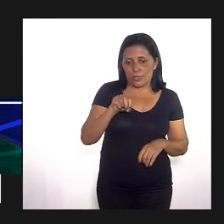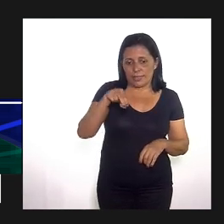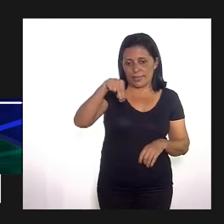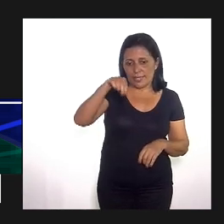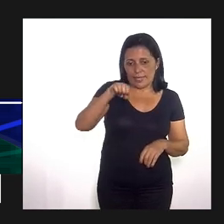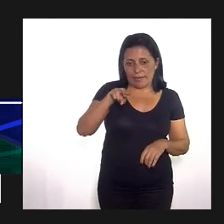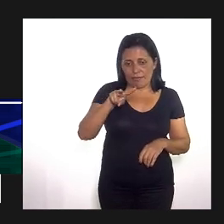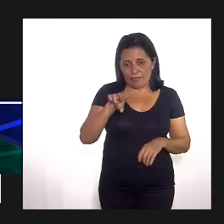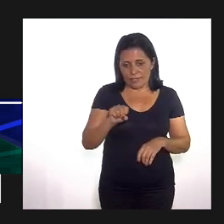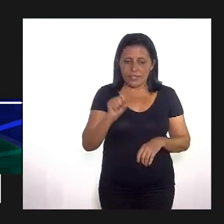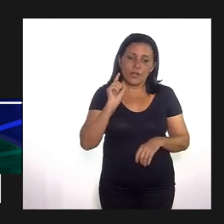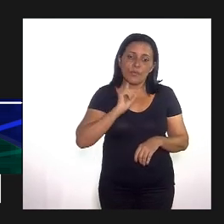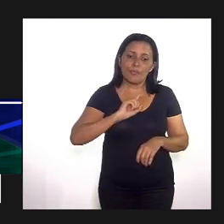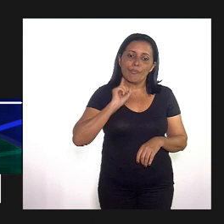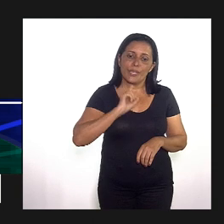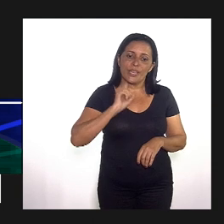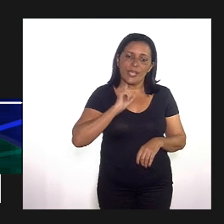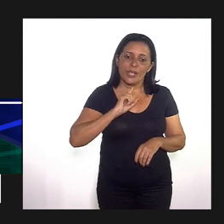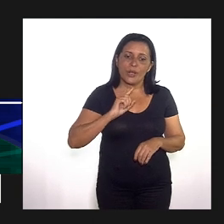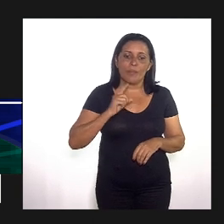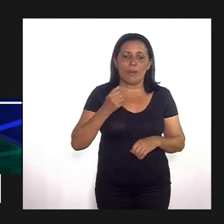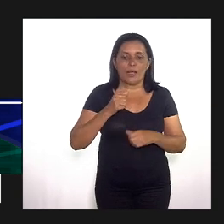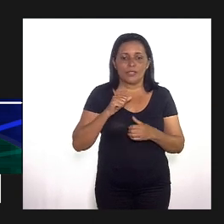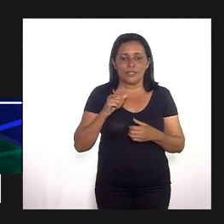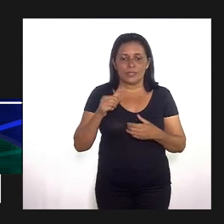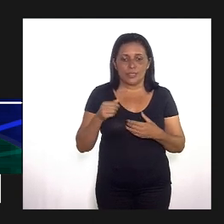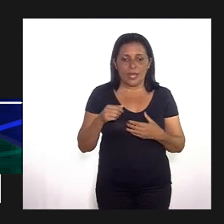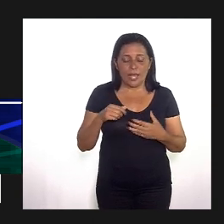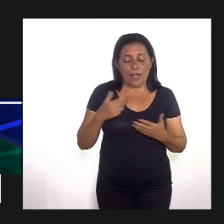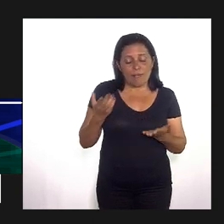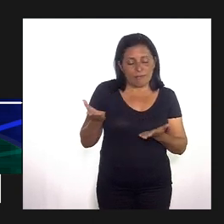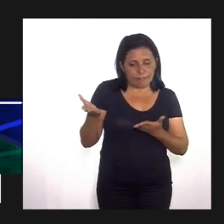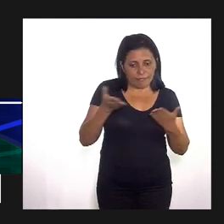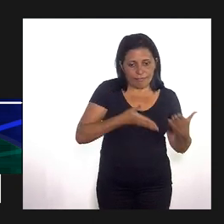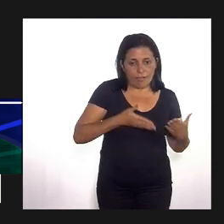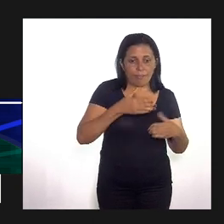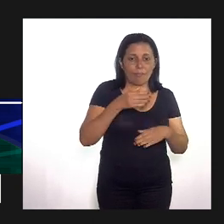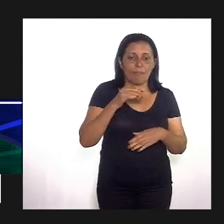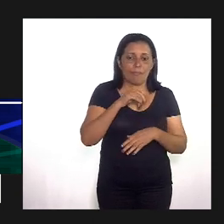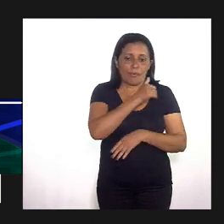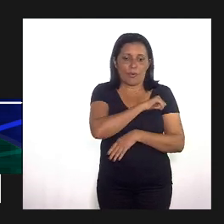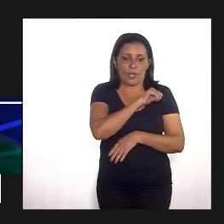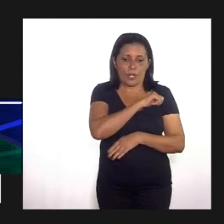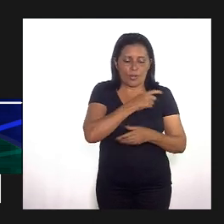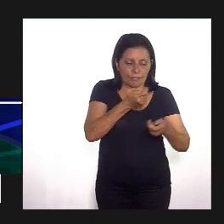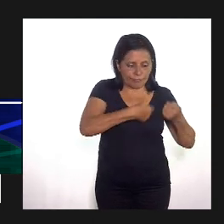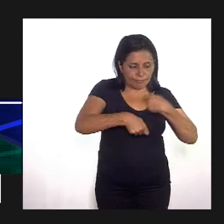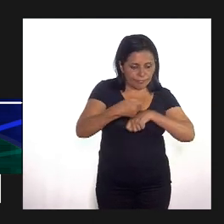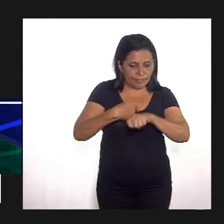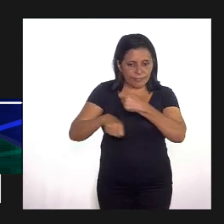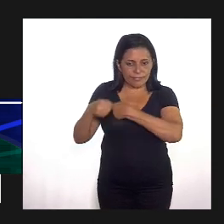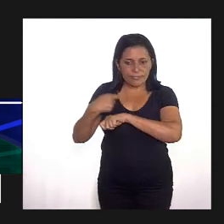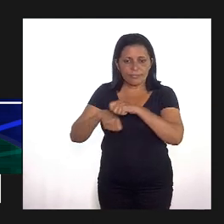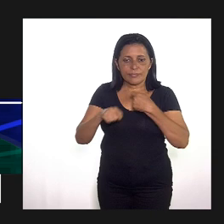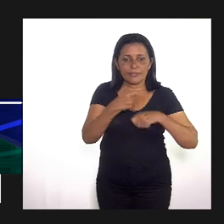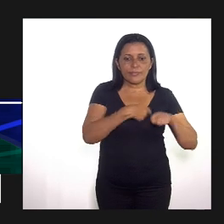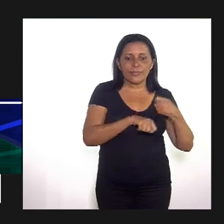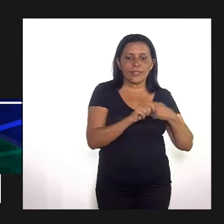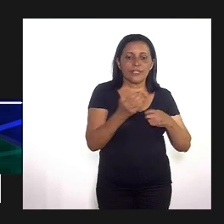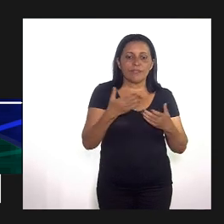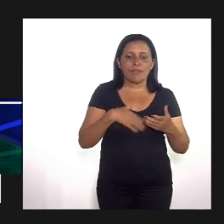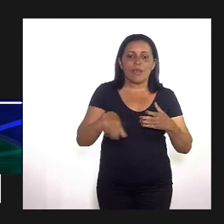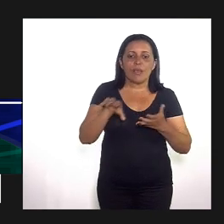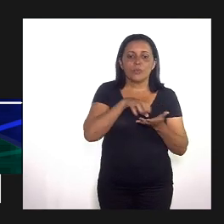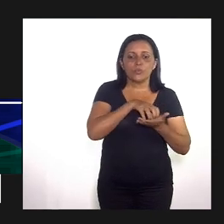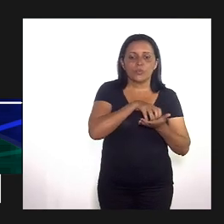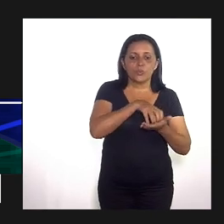um mineiro, mas que adotou o Estado do Rio de Janeiro para empreender. E ele vem nessa área do turismo,